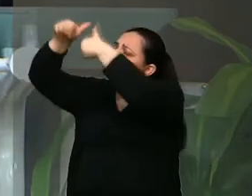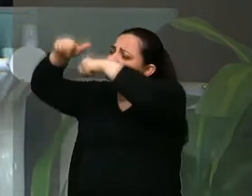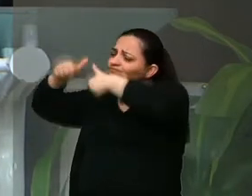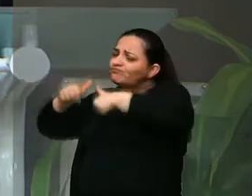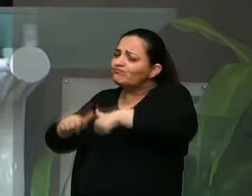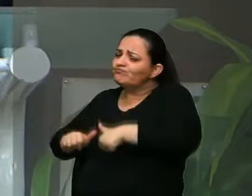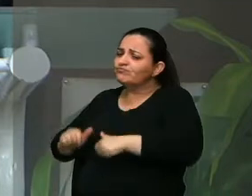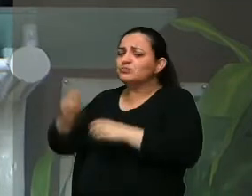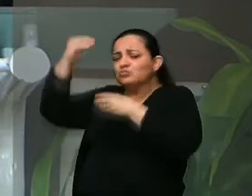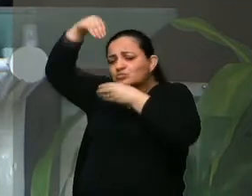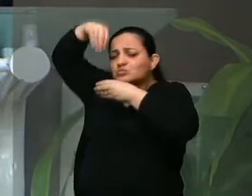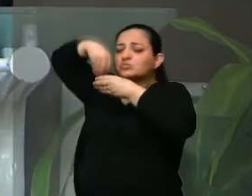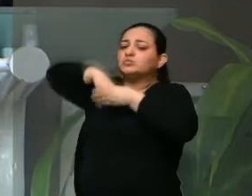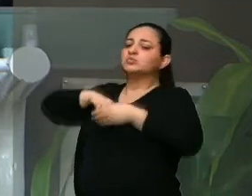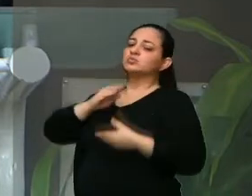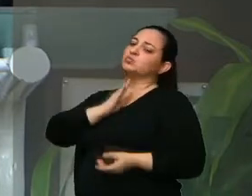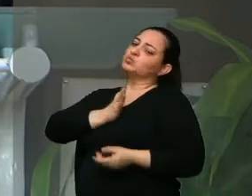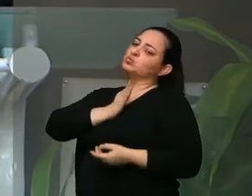interno